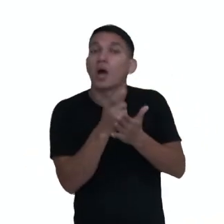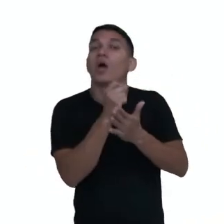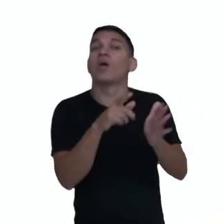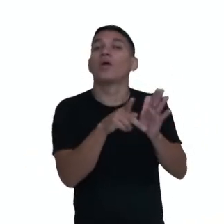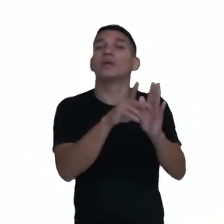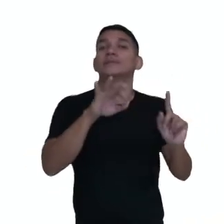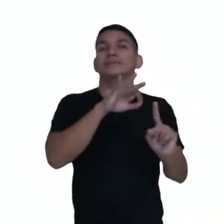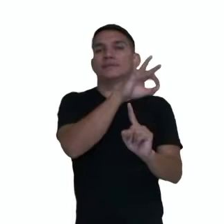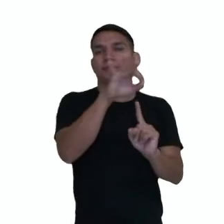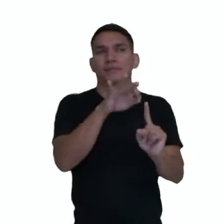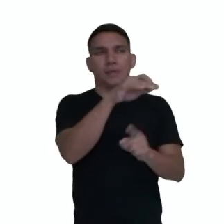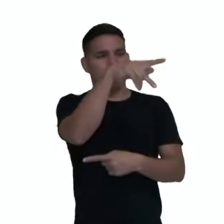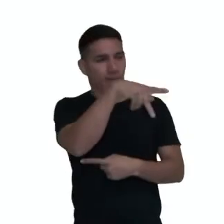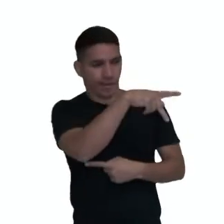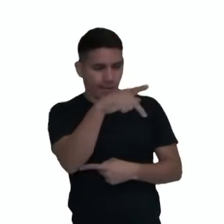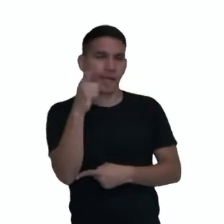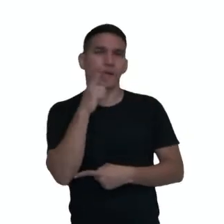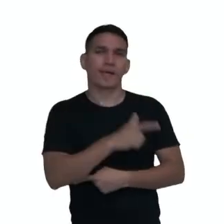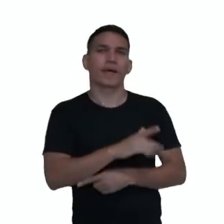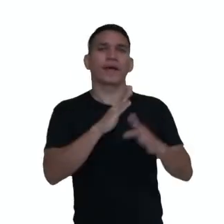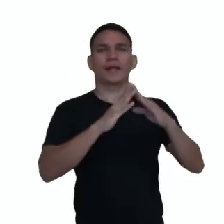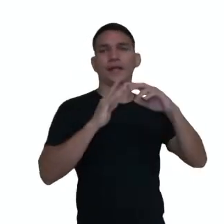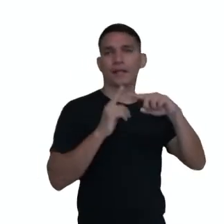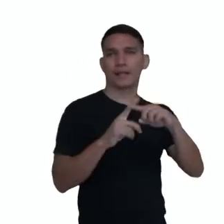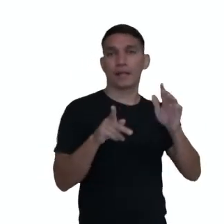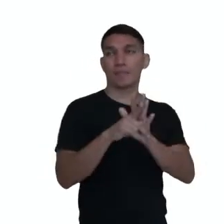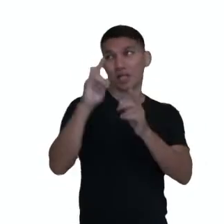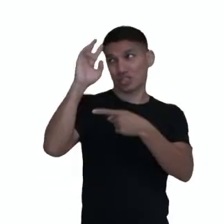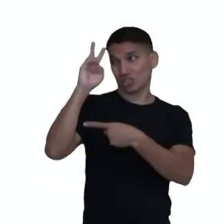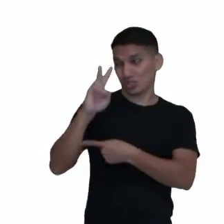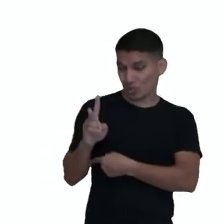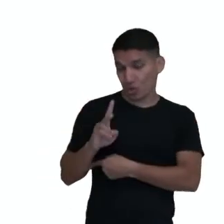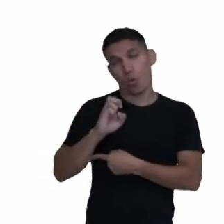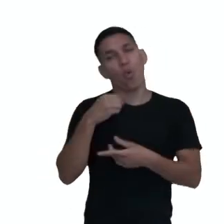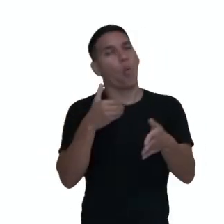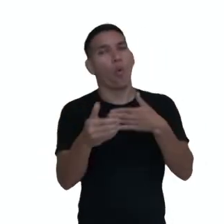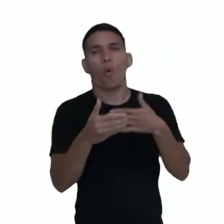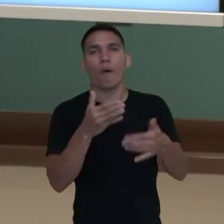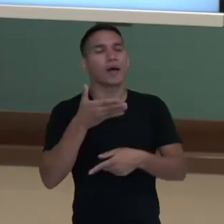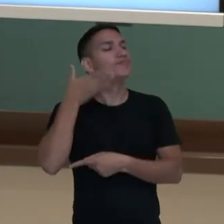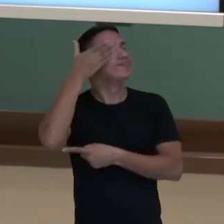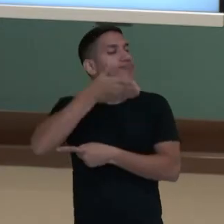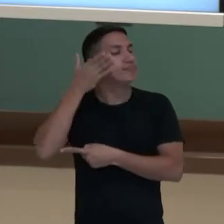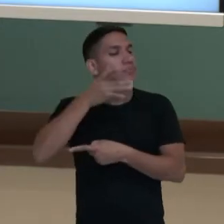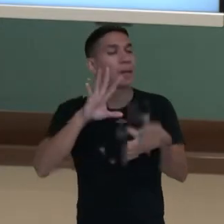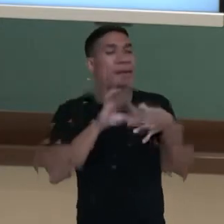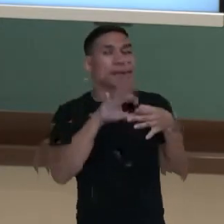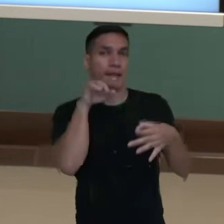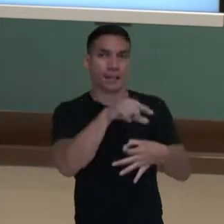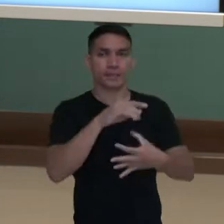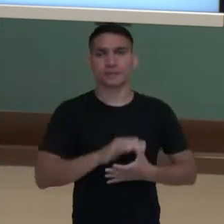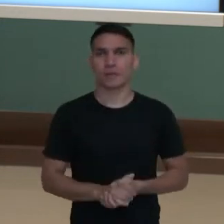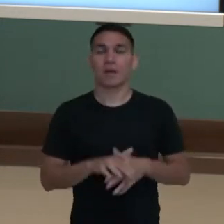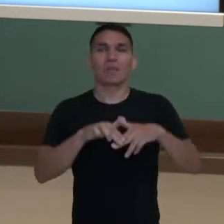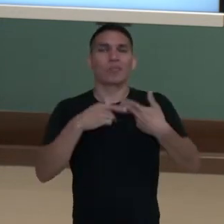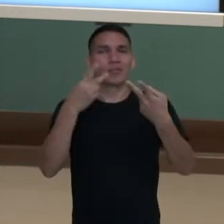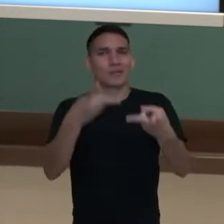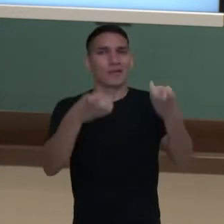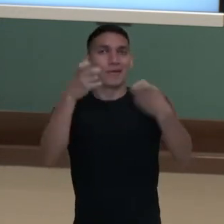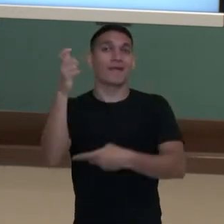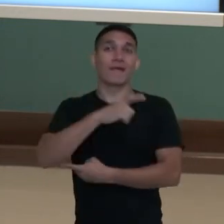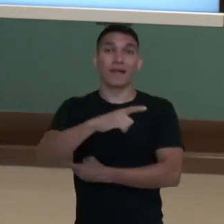Igreja, história ou qualquer narrativa que tenha por base essa, né? Então, olha, questões, a gente está falando